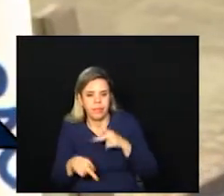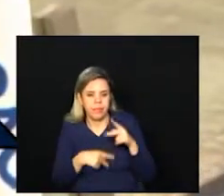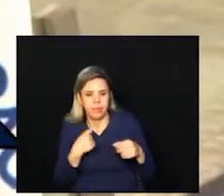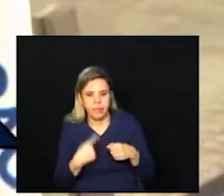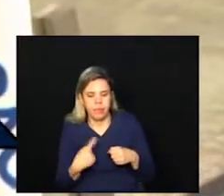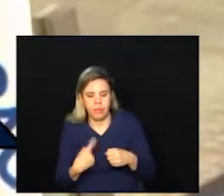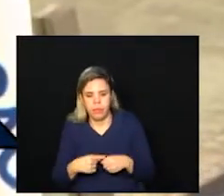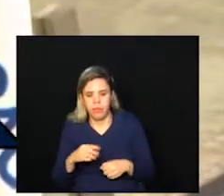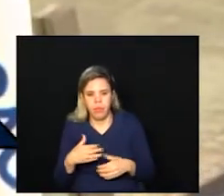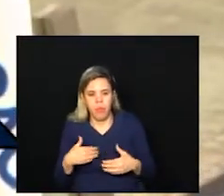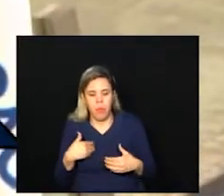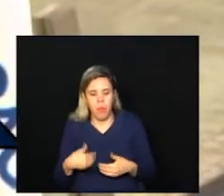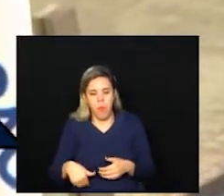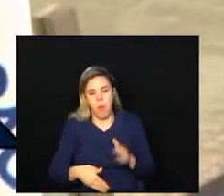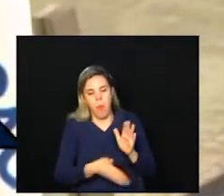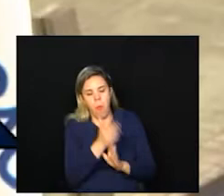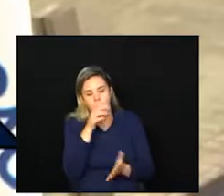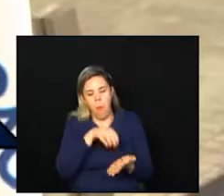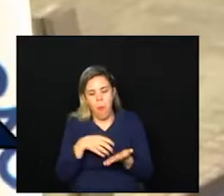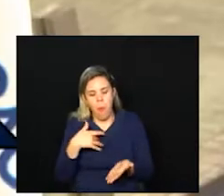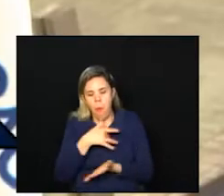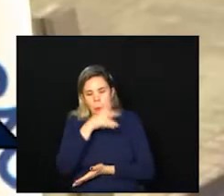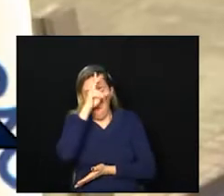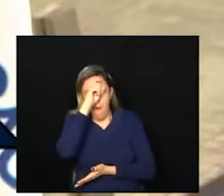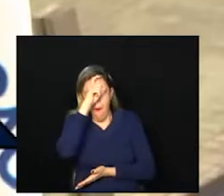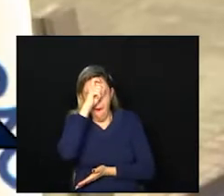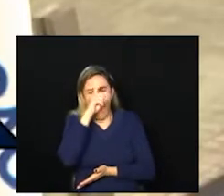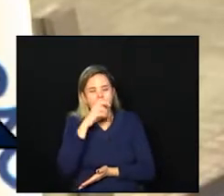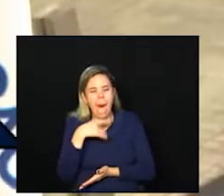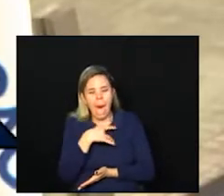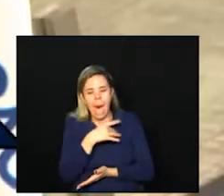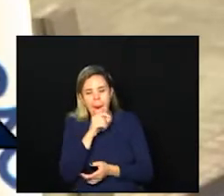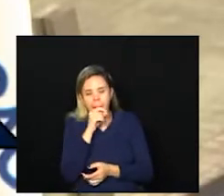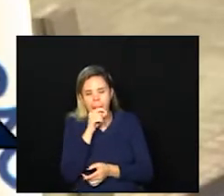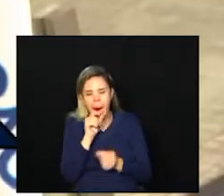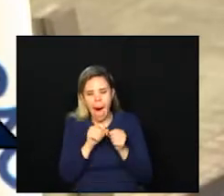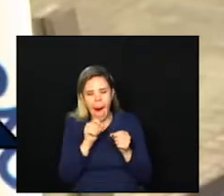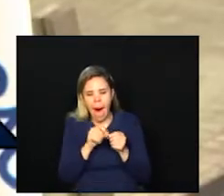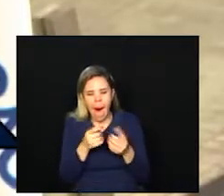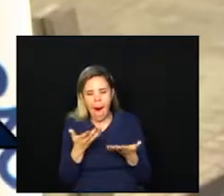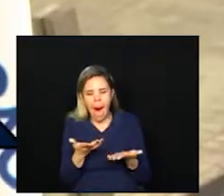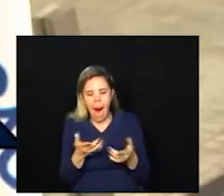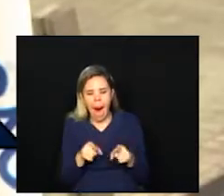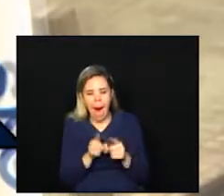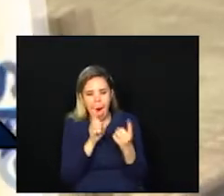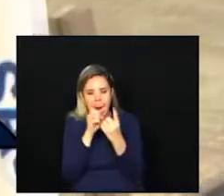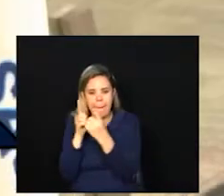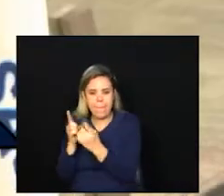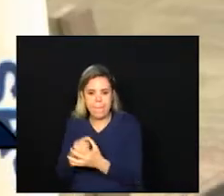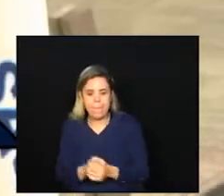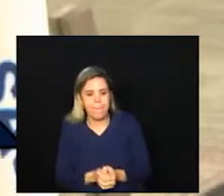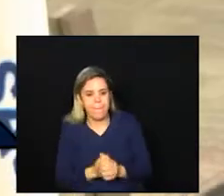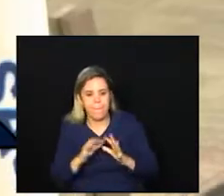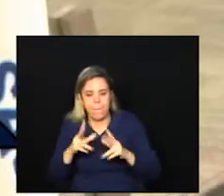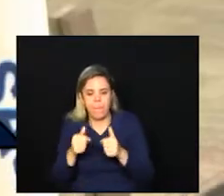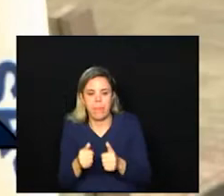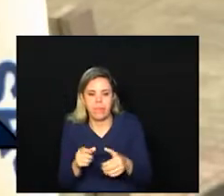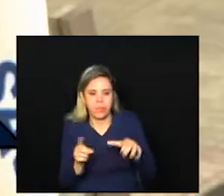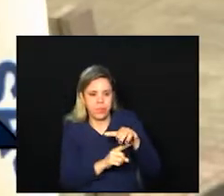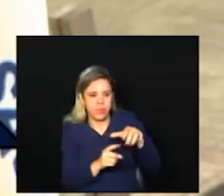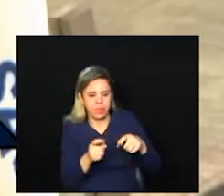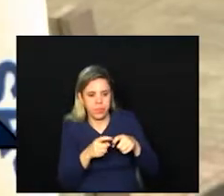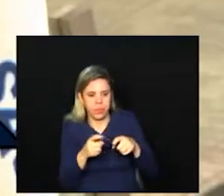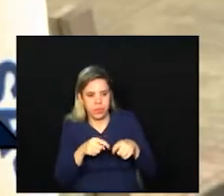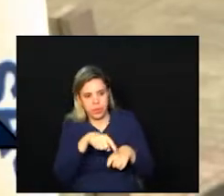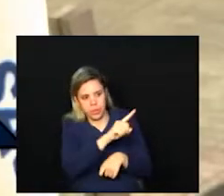munícipes que se dirigem aos pronto-socorro e postos de saúde para buscar ali um atendimento. Em todos os consultórios médicos